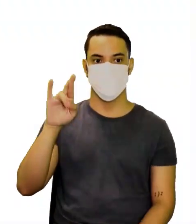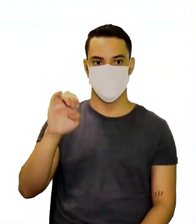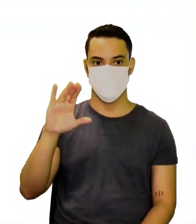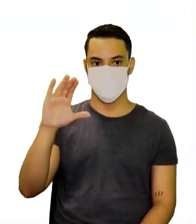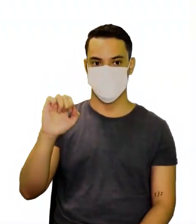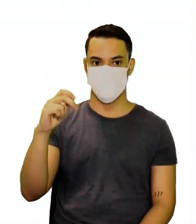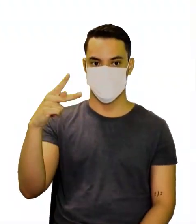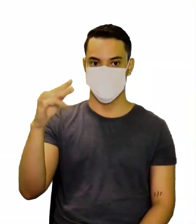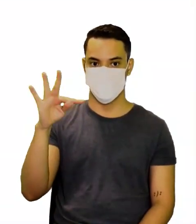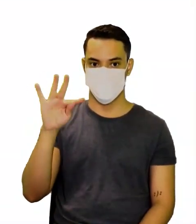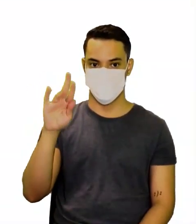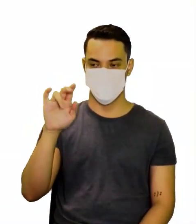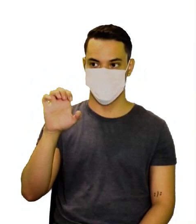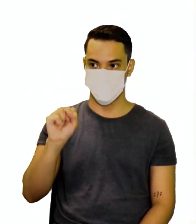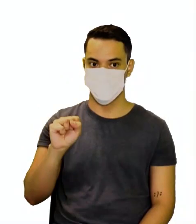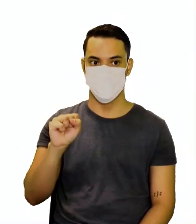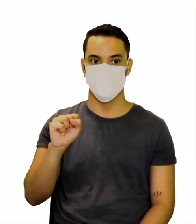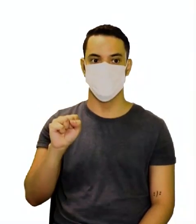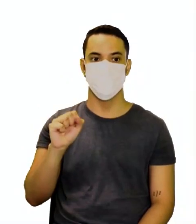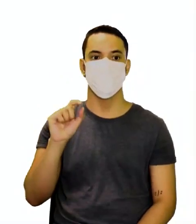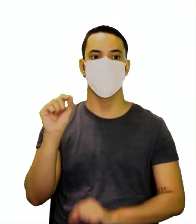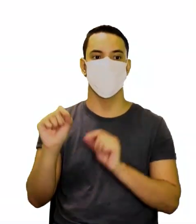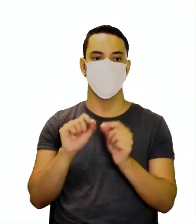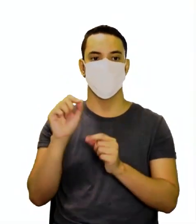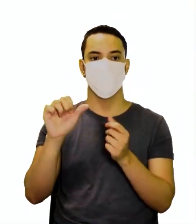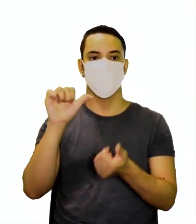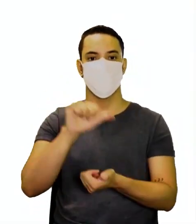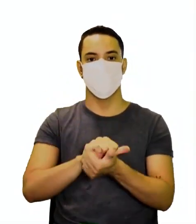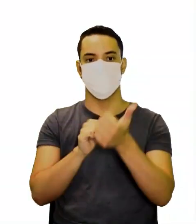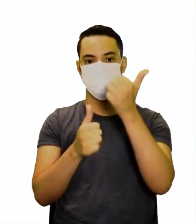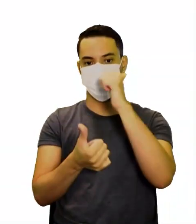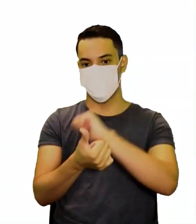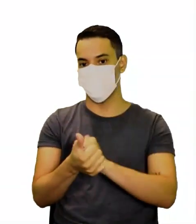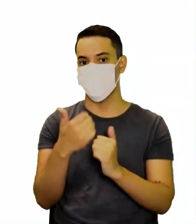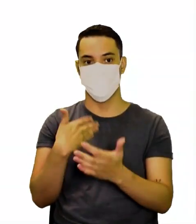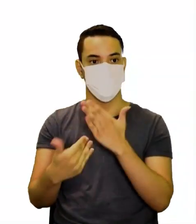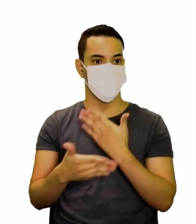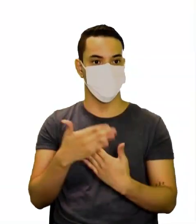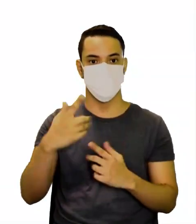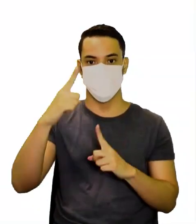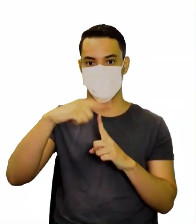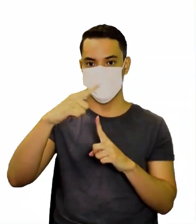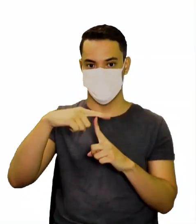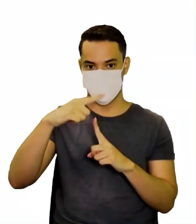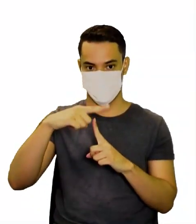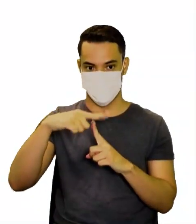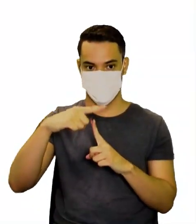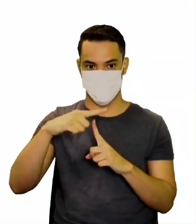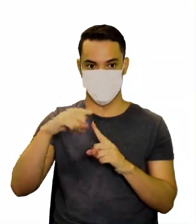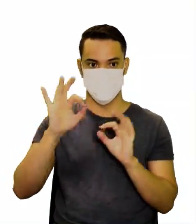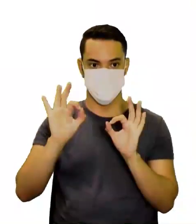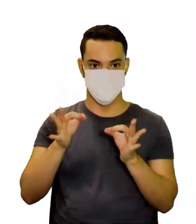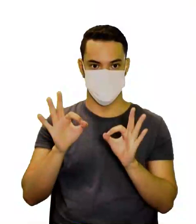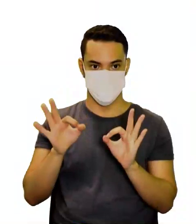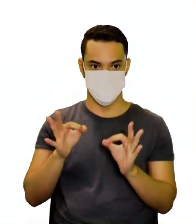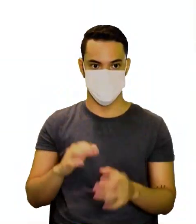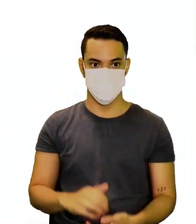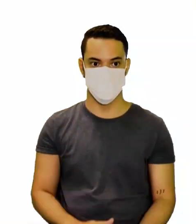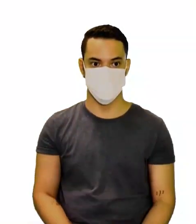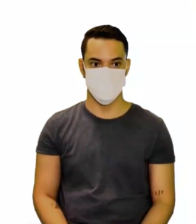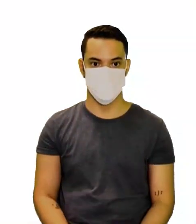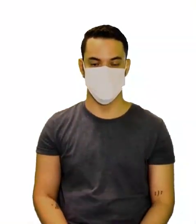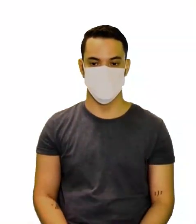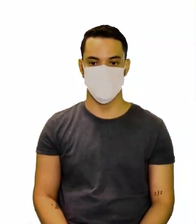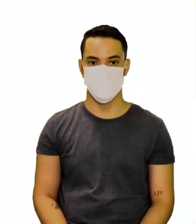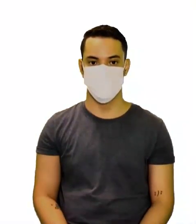tá? São aparelhos que convertem energia elétrica em qualquer outro tipo de energia, tá, pessoal? Aqui, opa, geradores, ok? Deixa eu